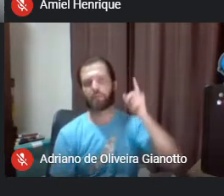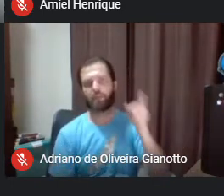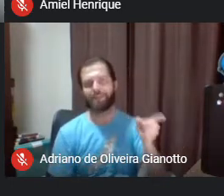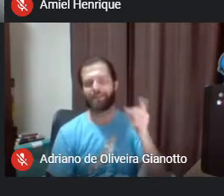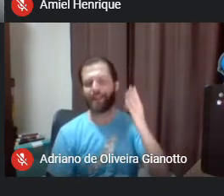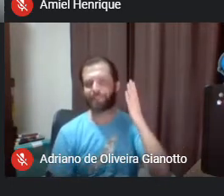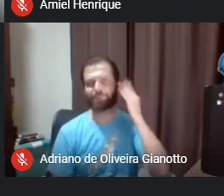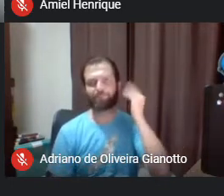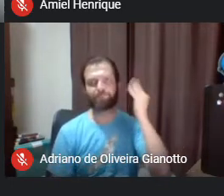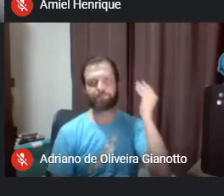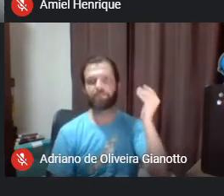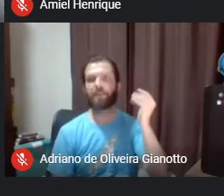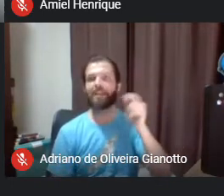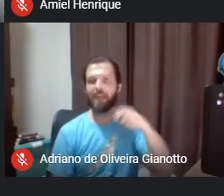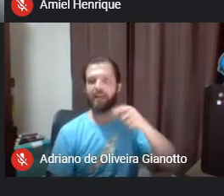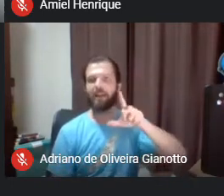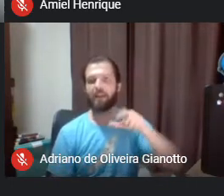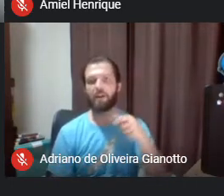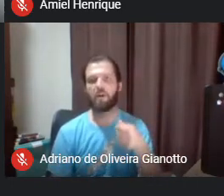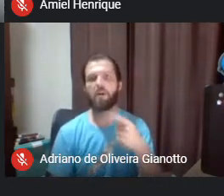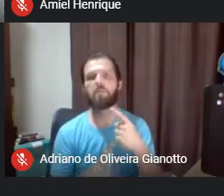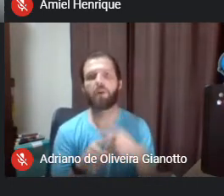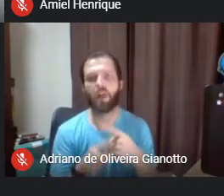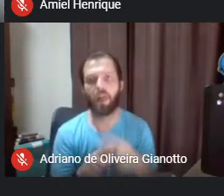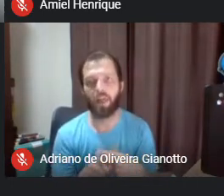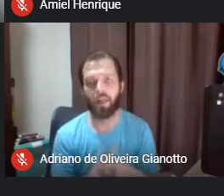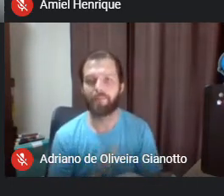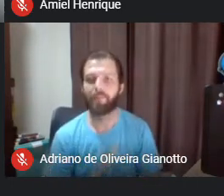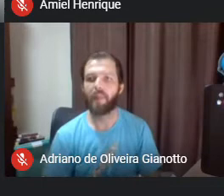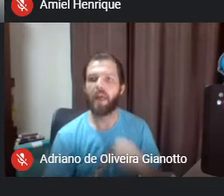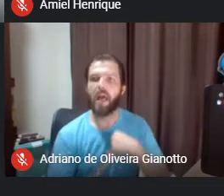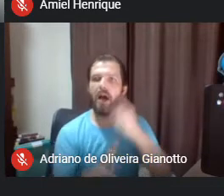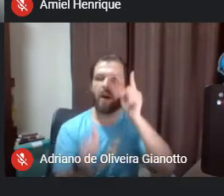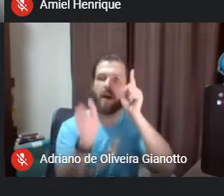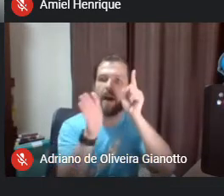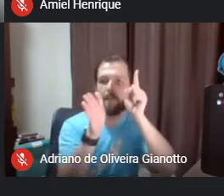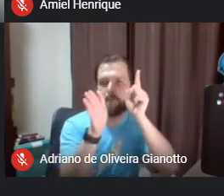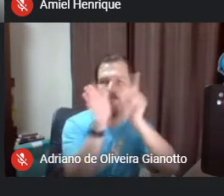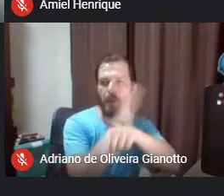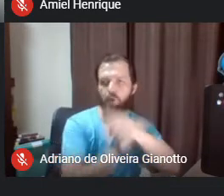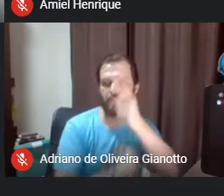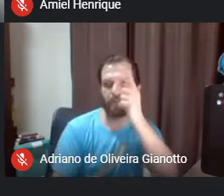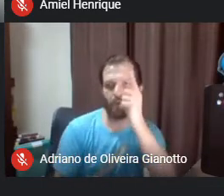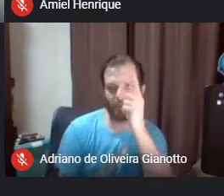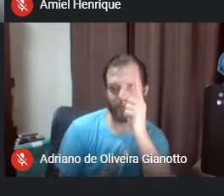pessoa mundialmente referendada, referência para o mundo todo.